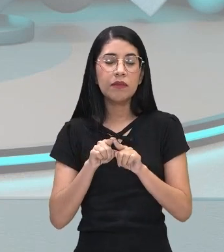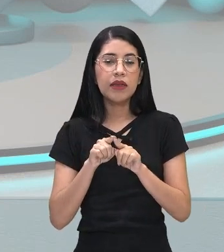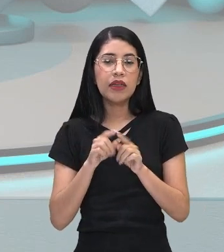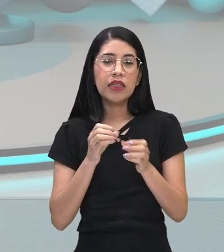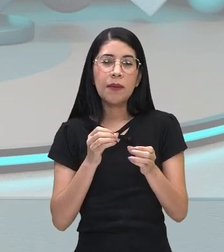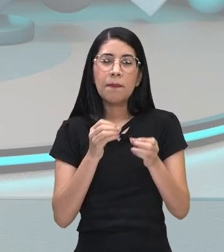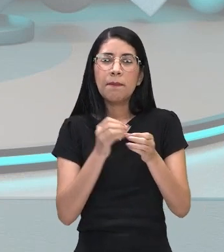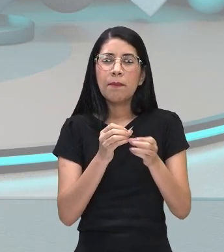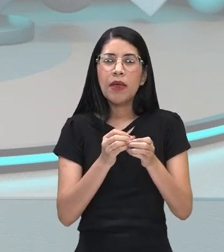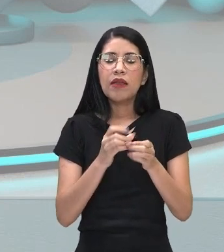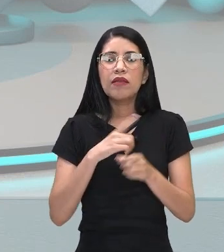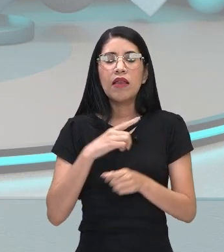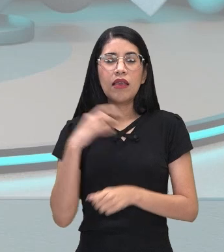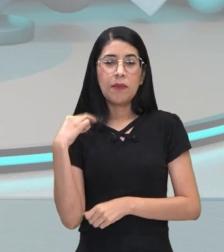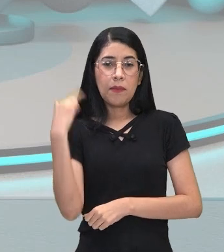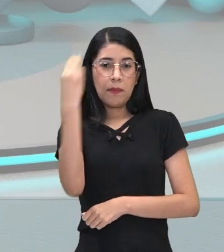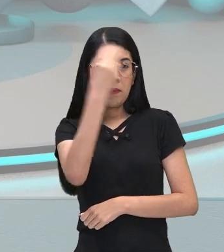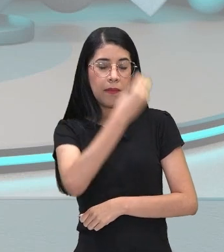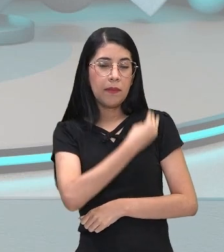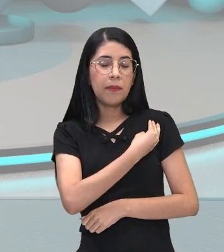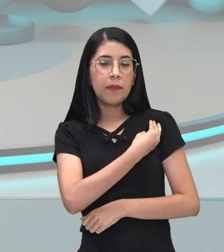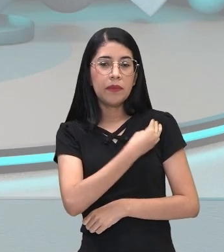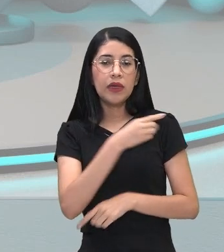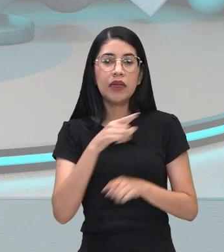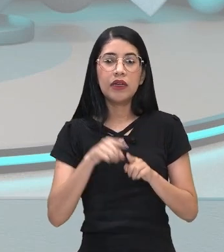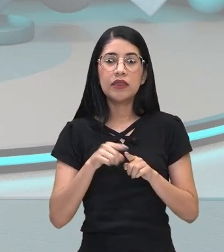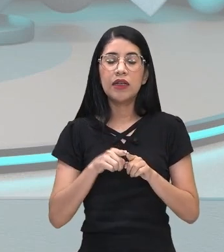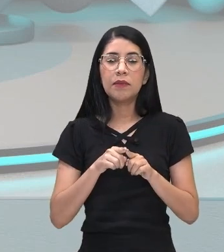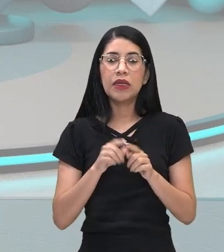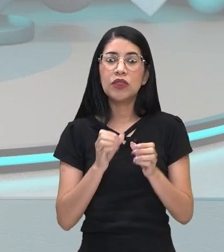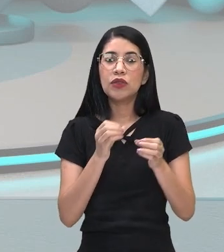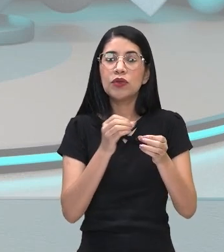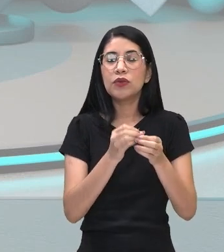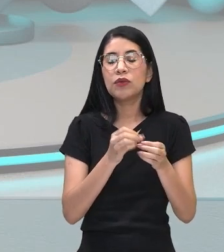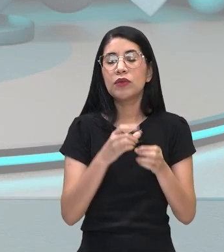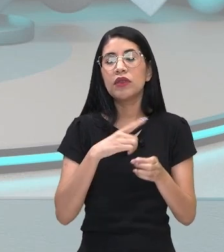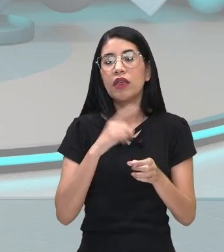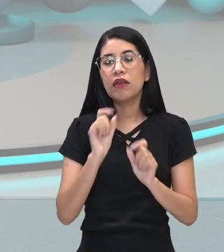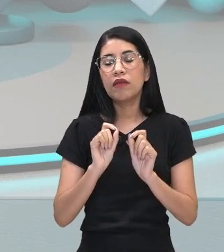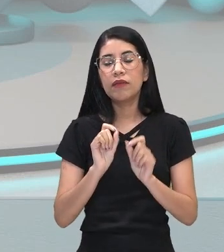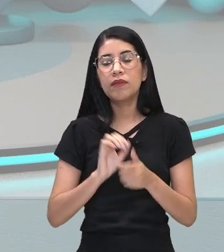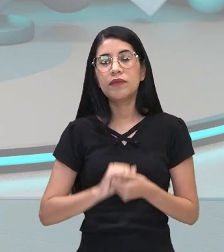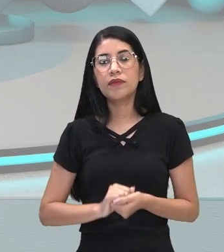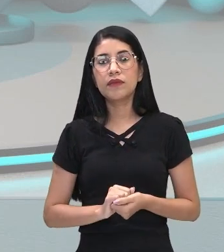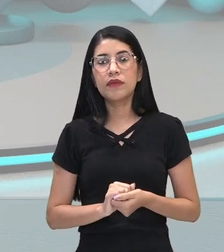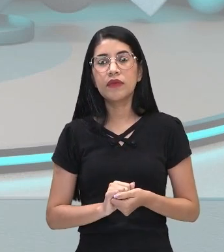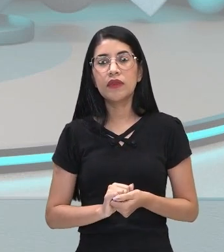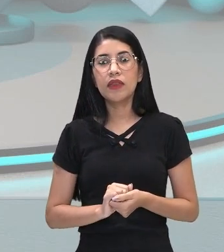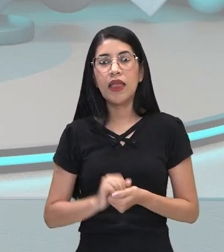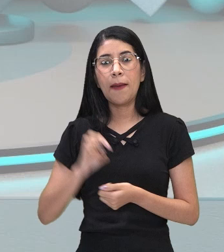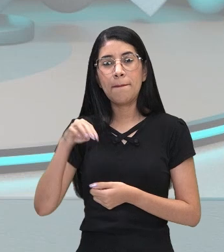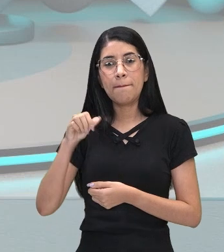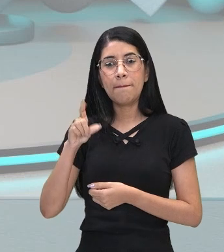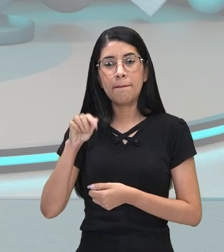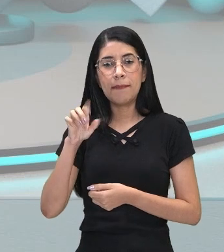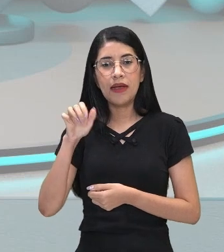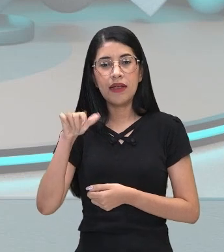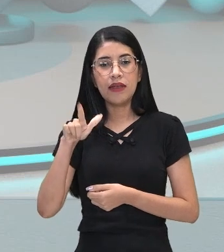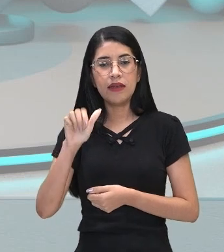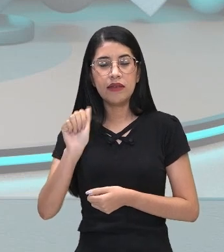ele nós temos a Virgem Maria e aos pés deles nós temos a Madalena. Então